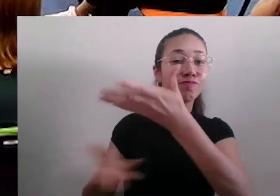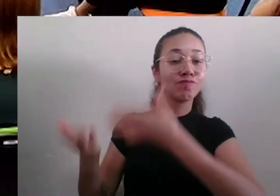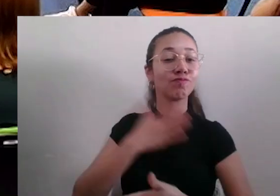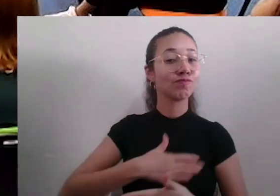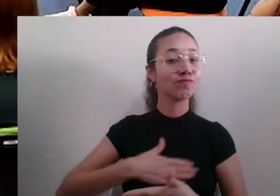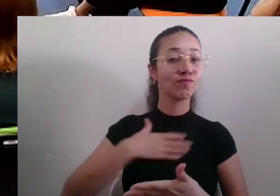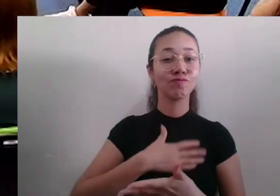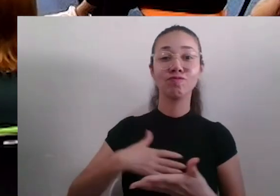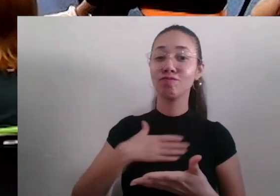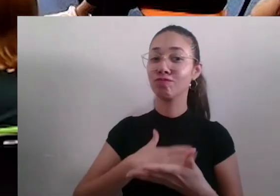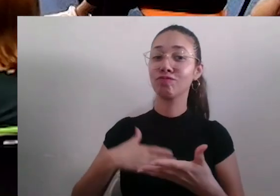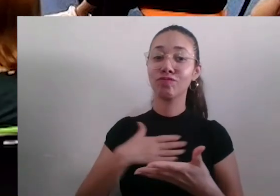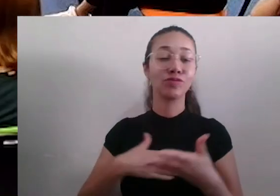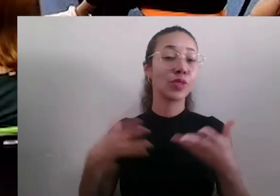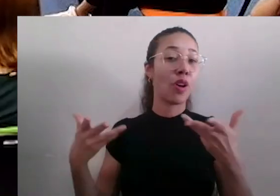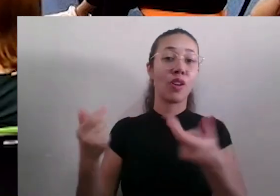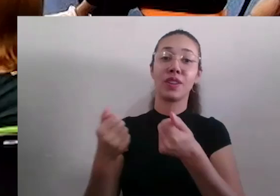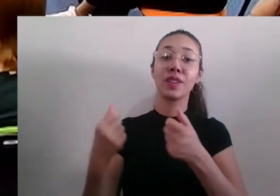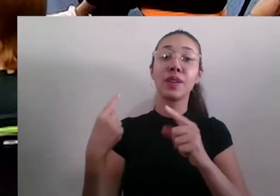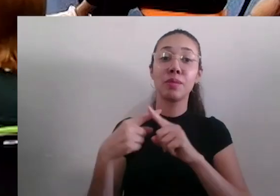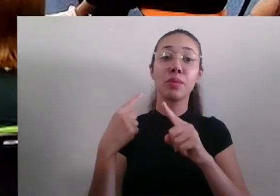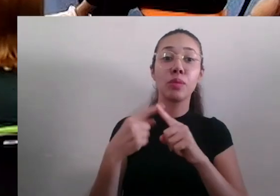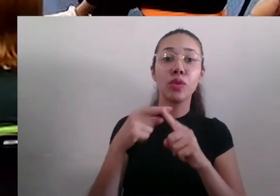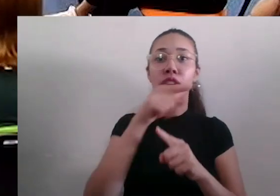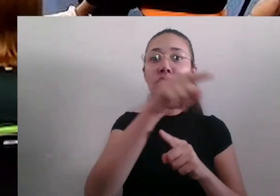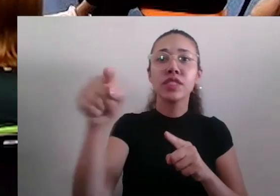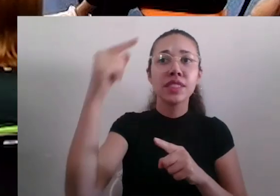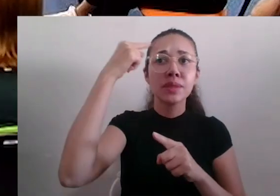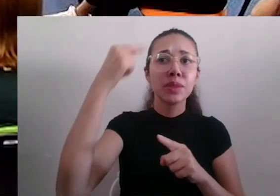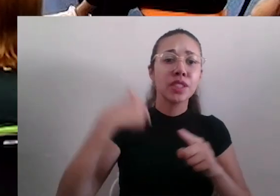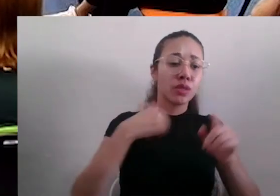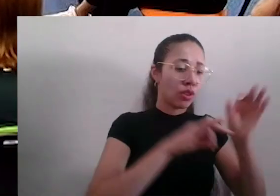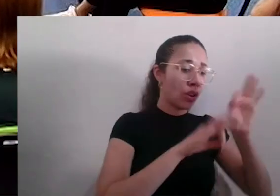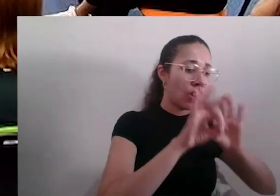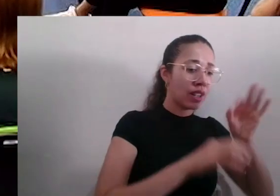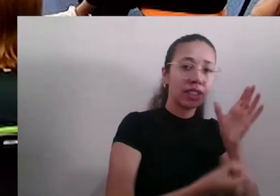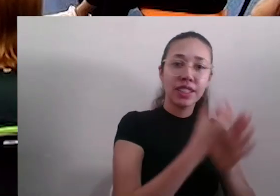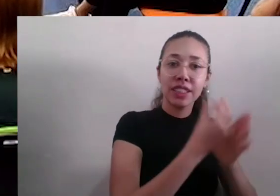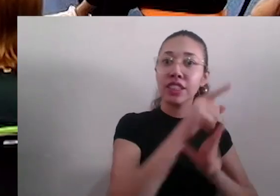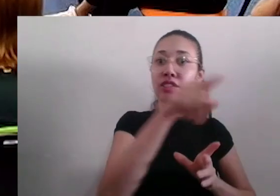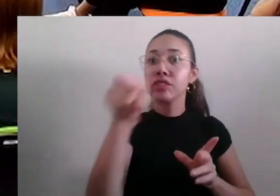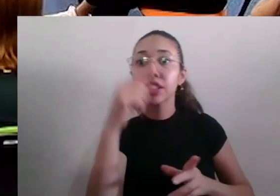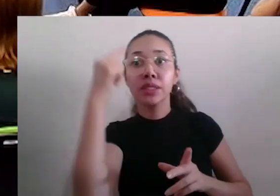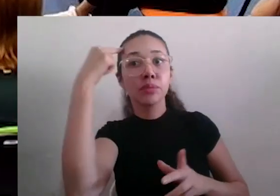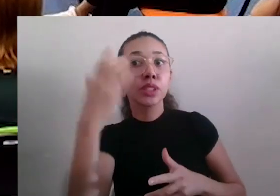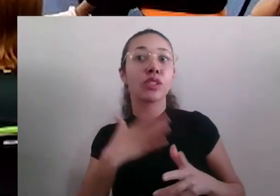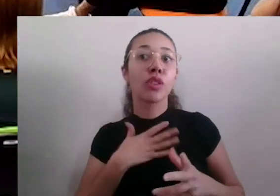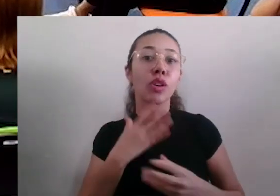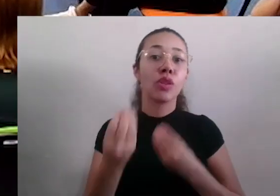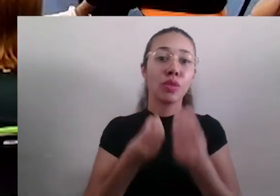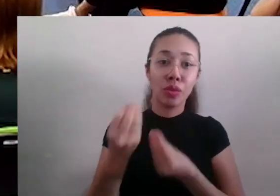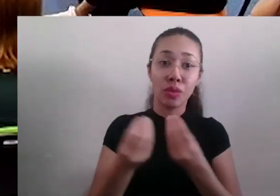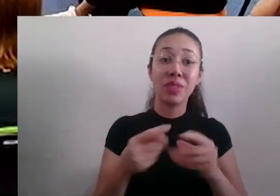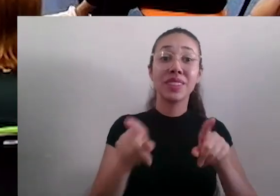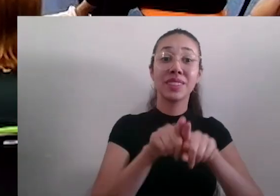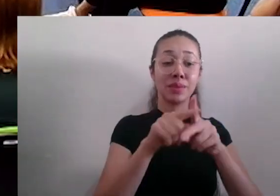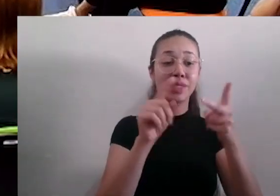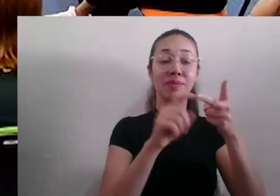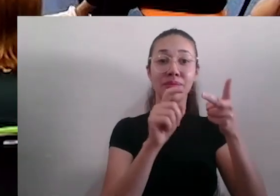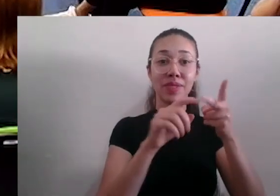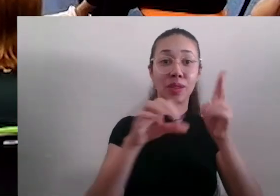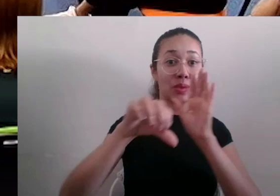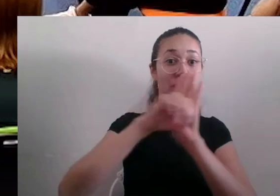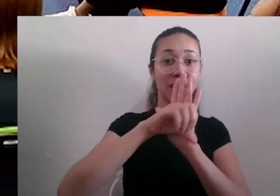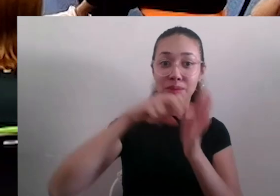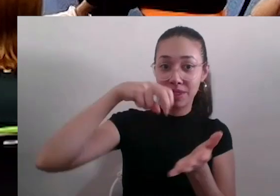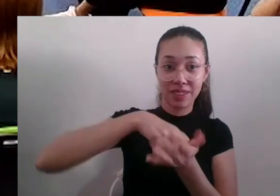que que vocês pensam do do nosso trabalho sabe e o crime castigo Especialmente porque o crime castigo é mais complexo em termos jurídicos ele é